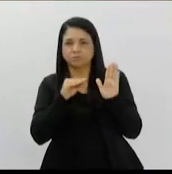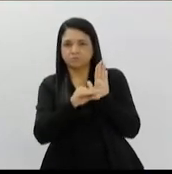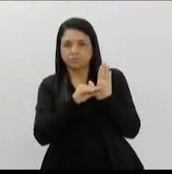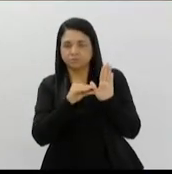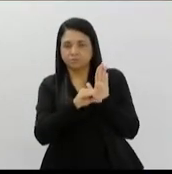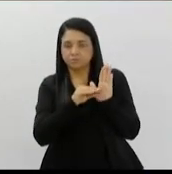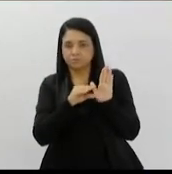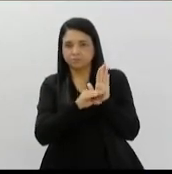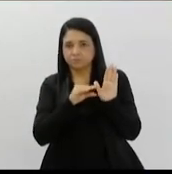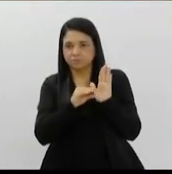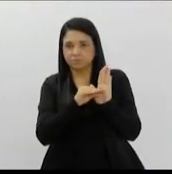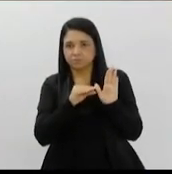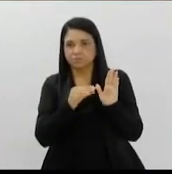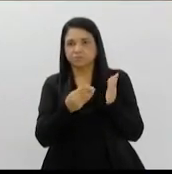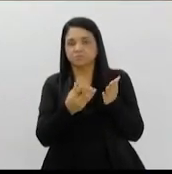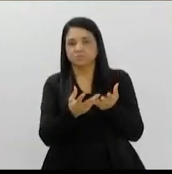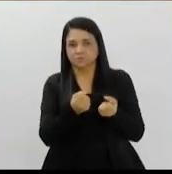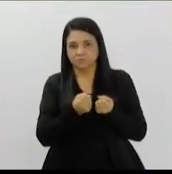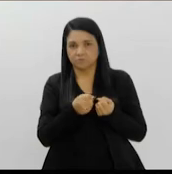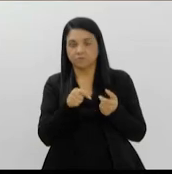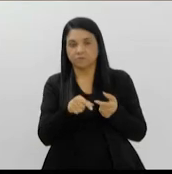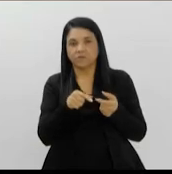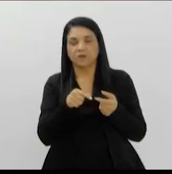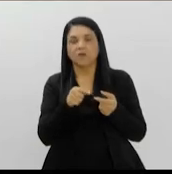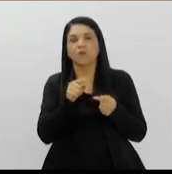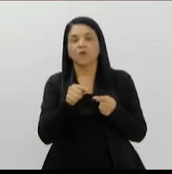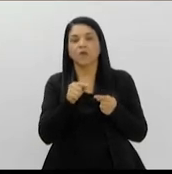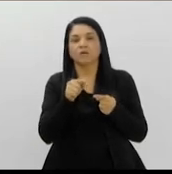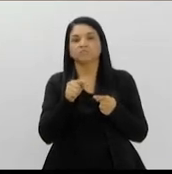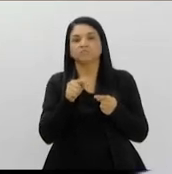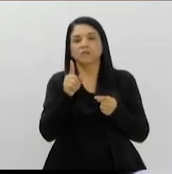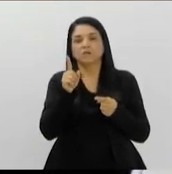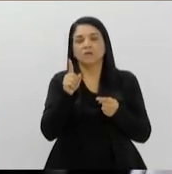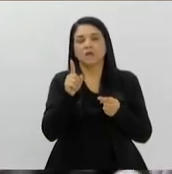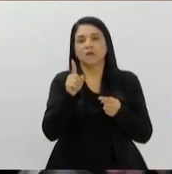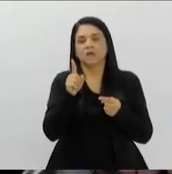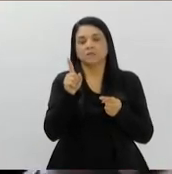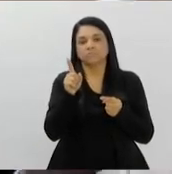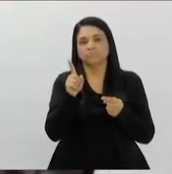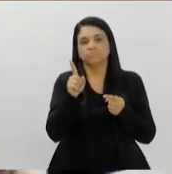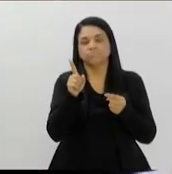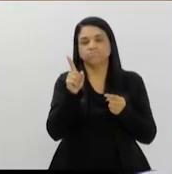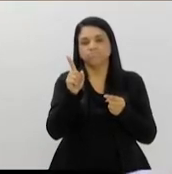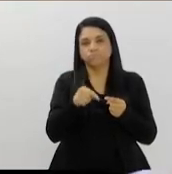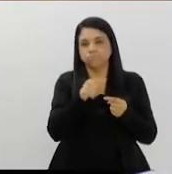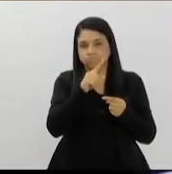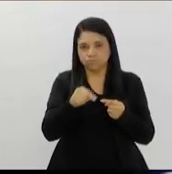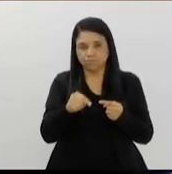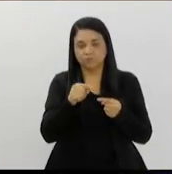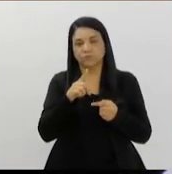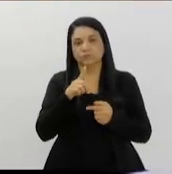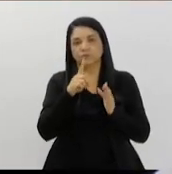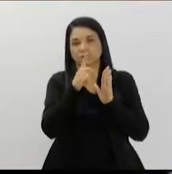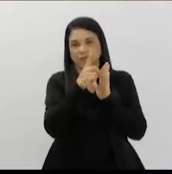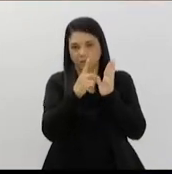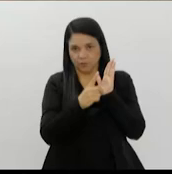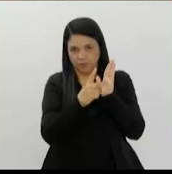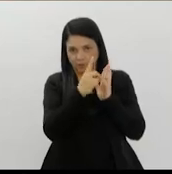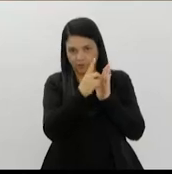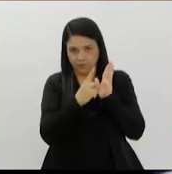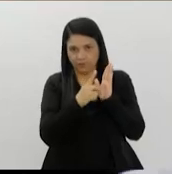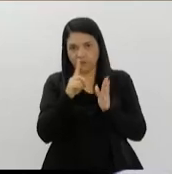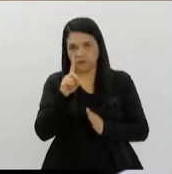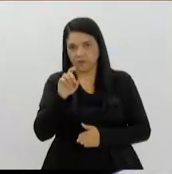que trata da extinção do DETRO. Isso é de grande valia, não só